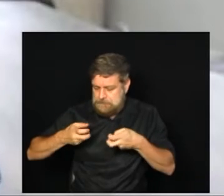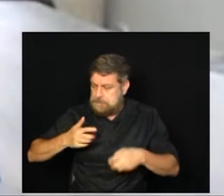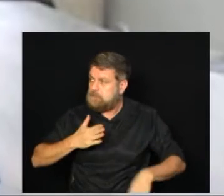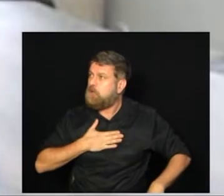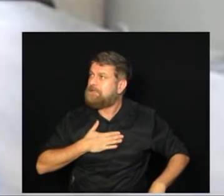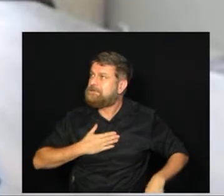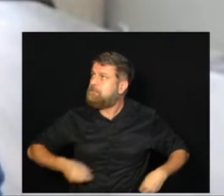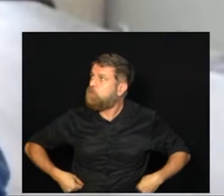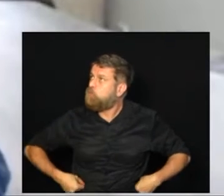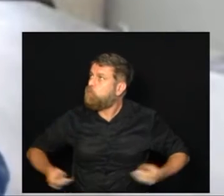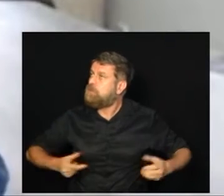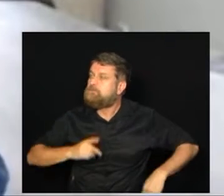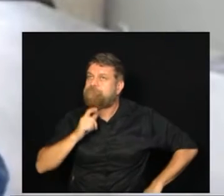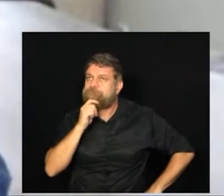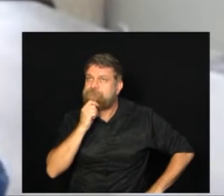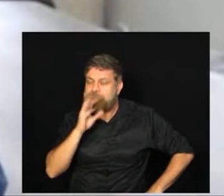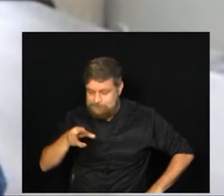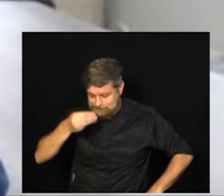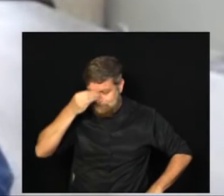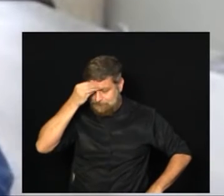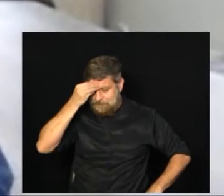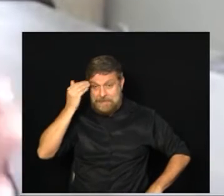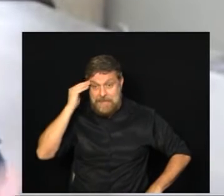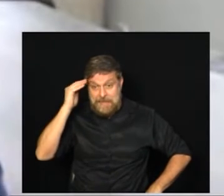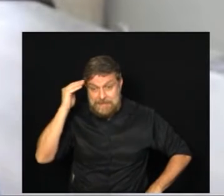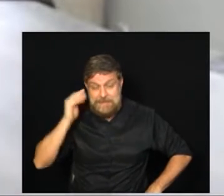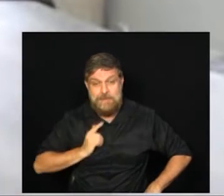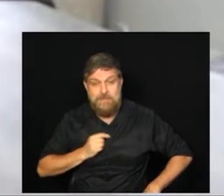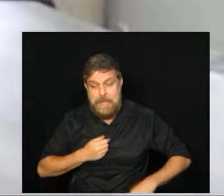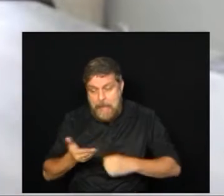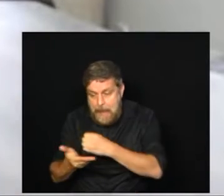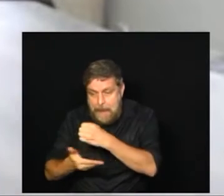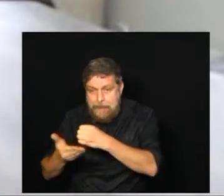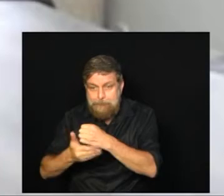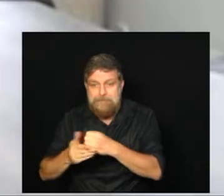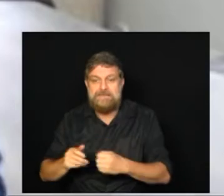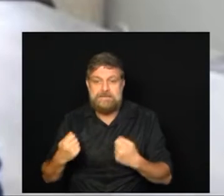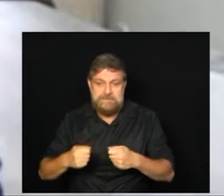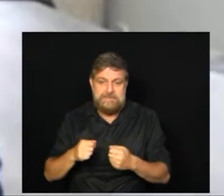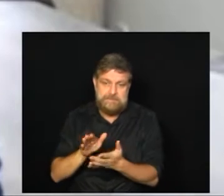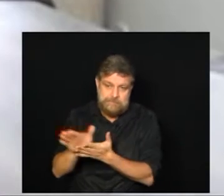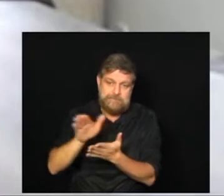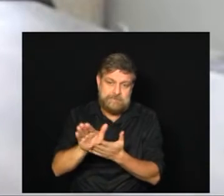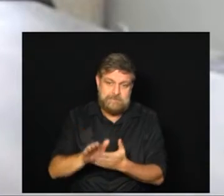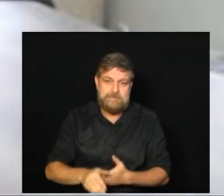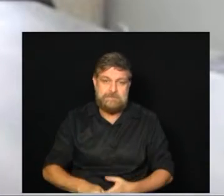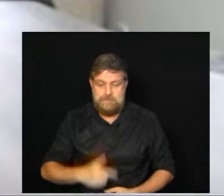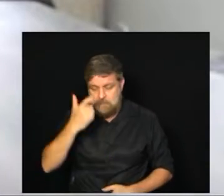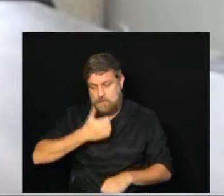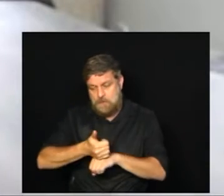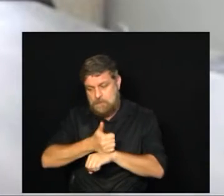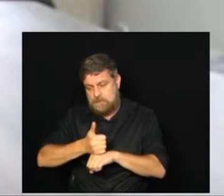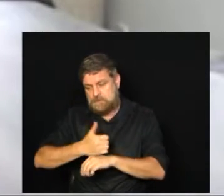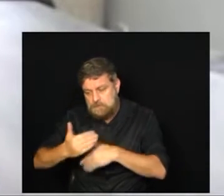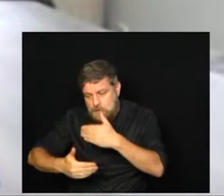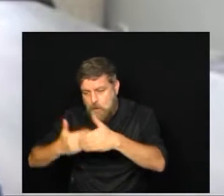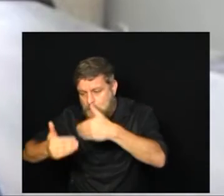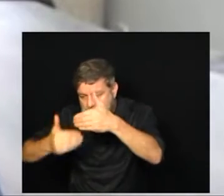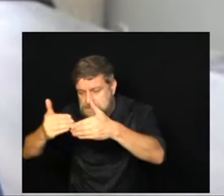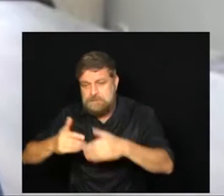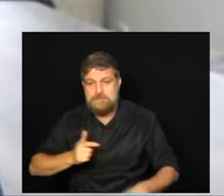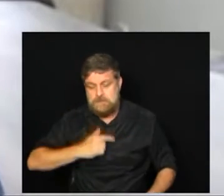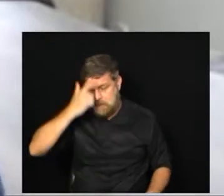você entender quais são aqueles gastos que são fundamentais para você continuar se desenvolvendo como profissional, continuar se desenvolvendo